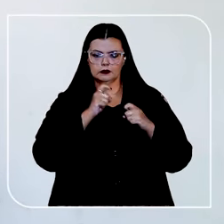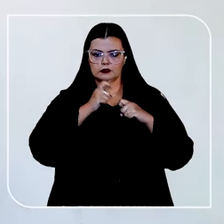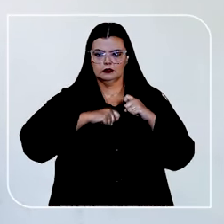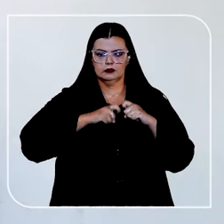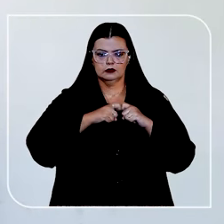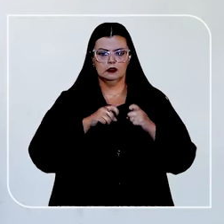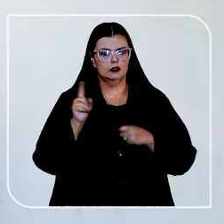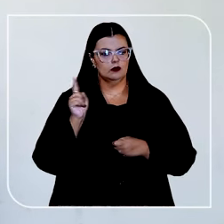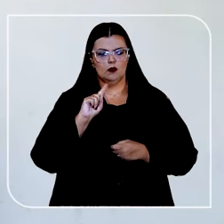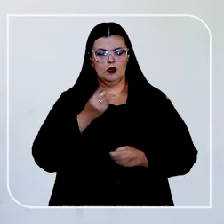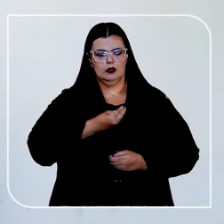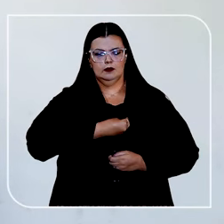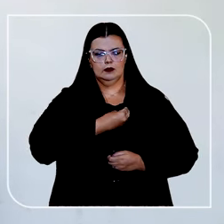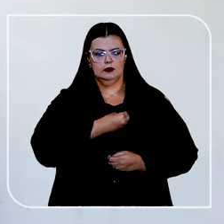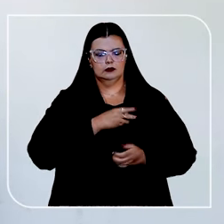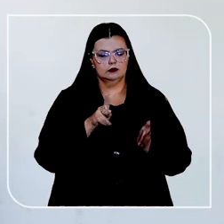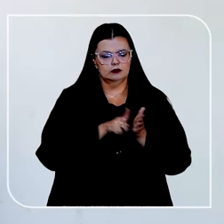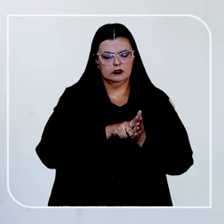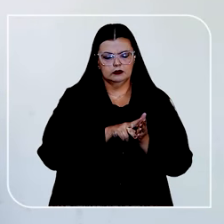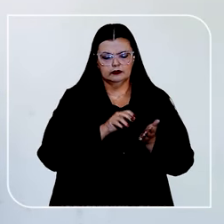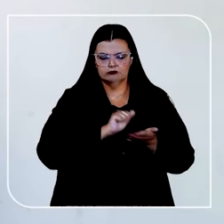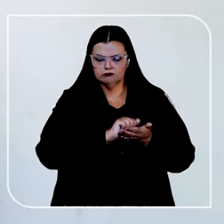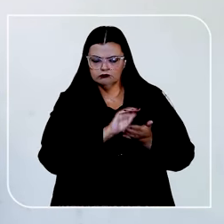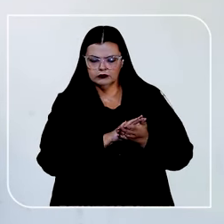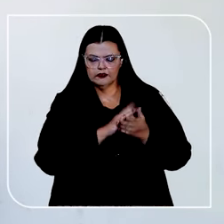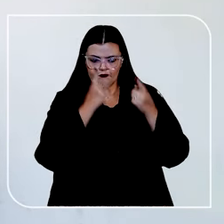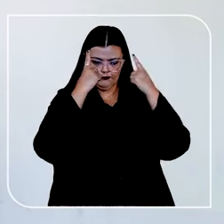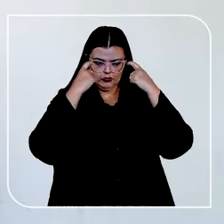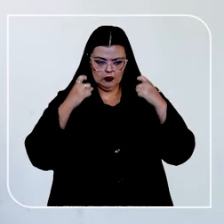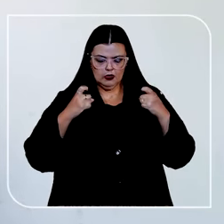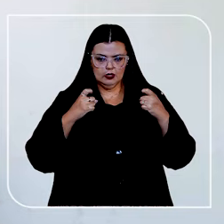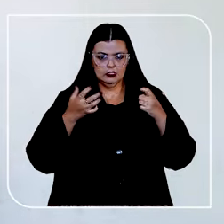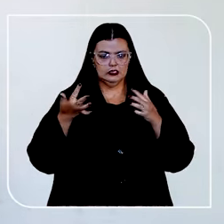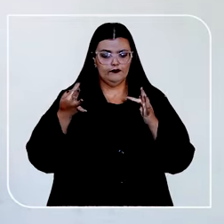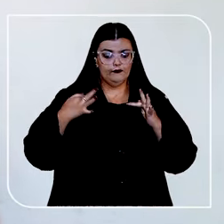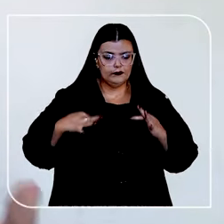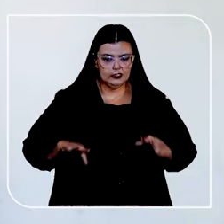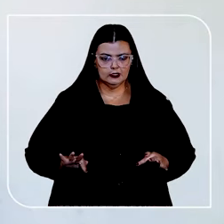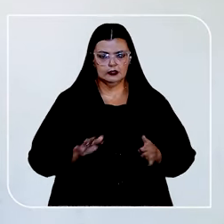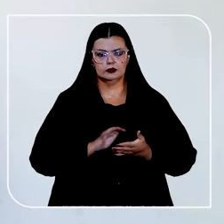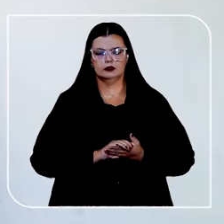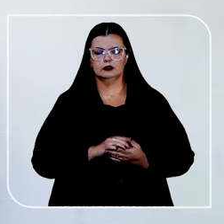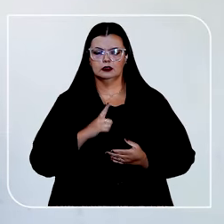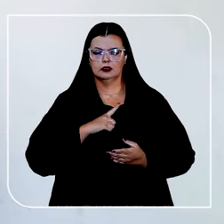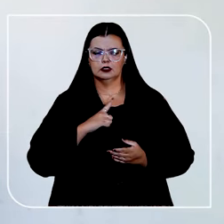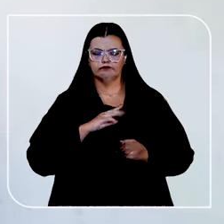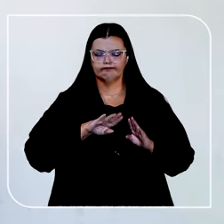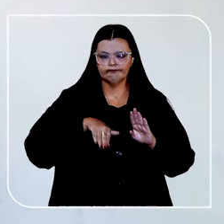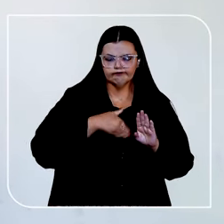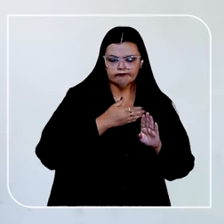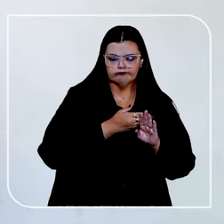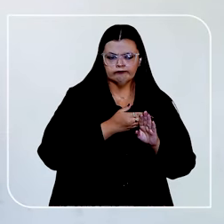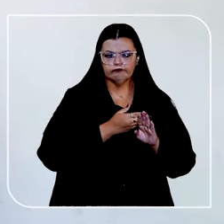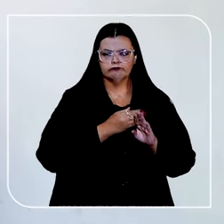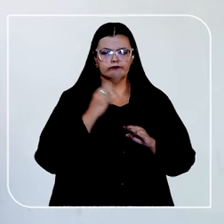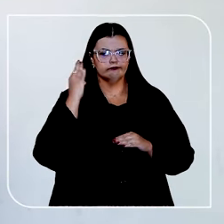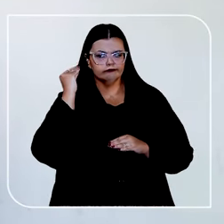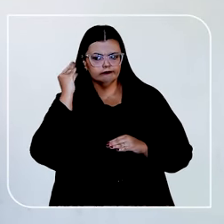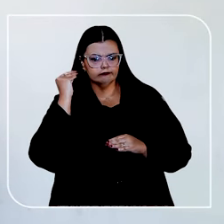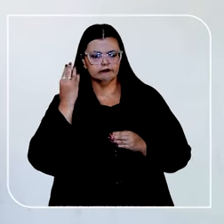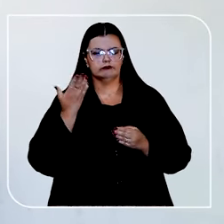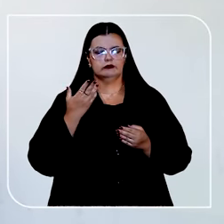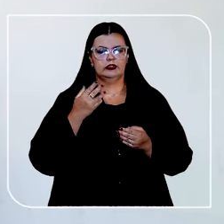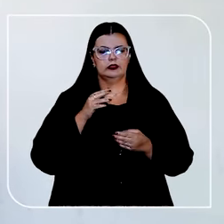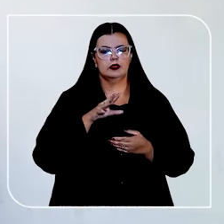nem sempre se caracteriza pela presença de violência física sendo frequente o o uso de suborno coação ou